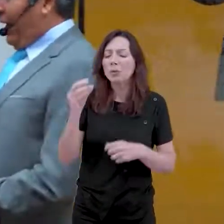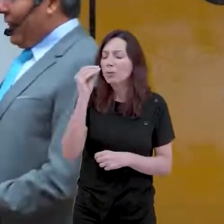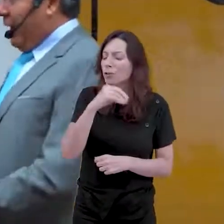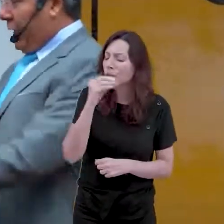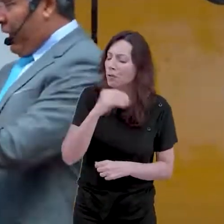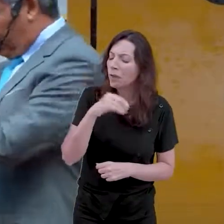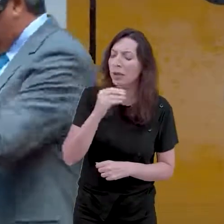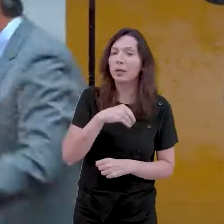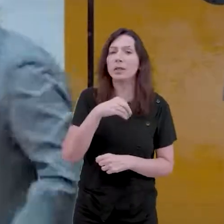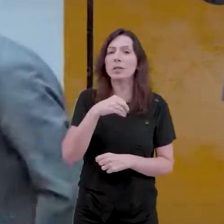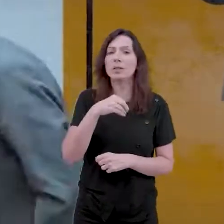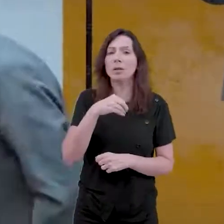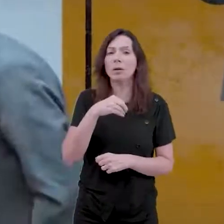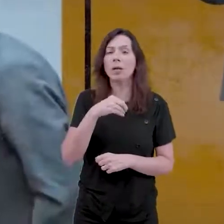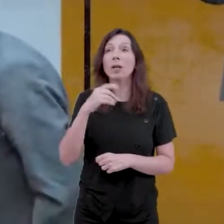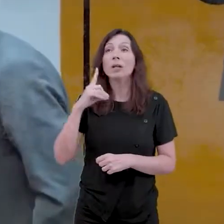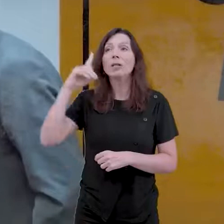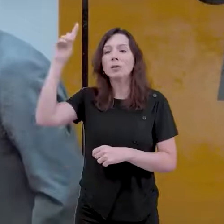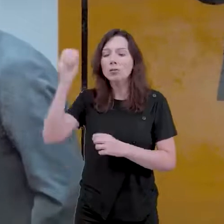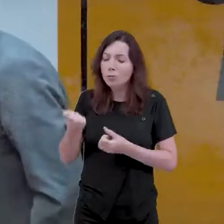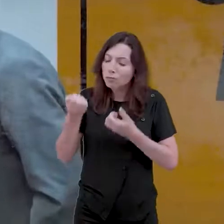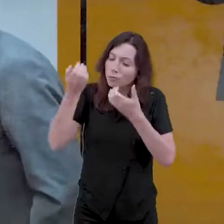você recorrer a Deus, Ele enche o tanque de novo.